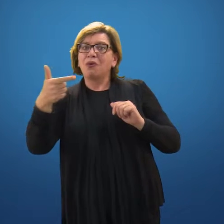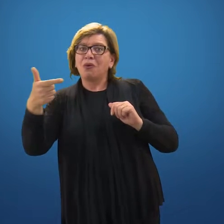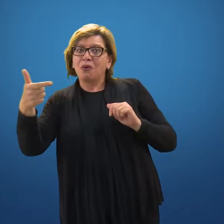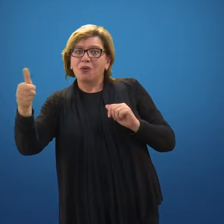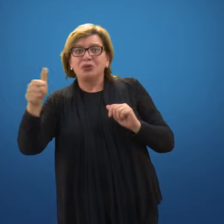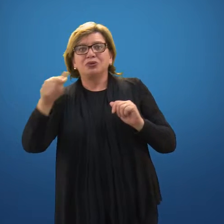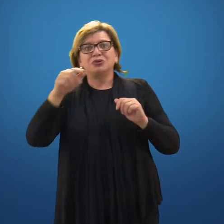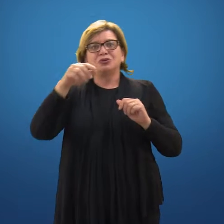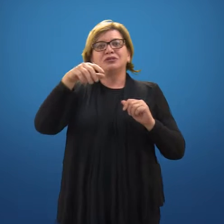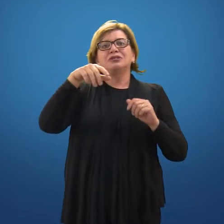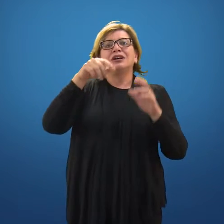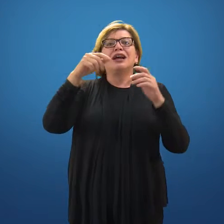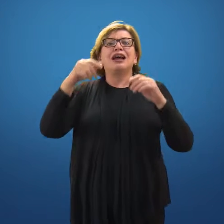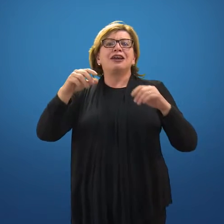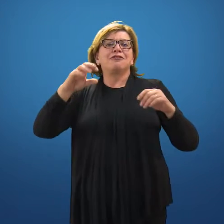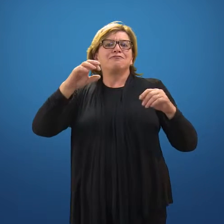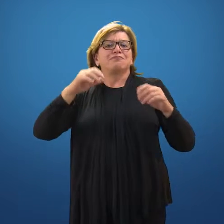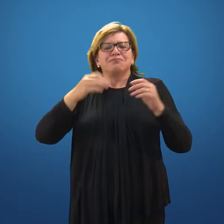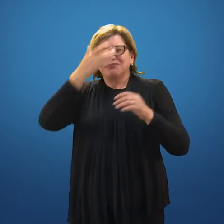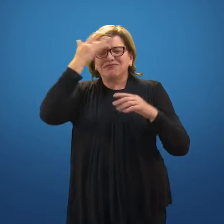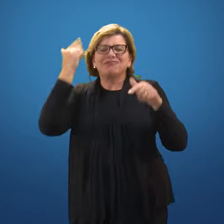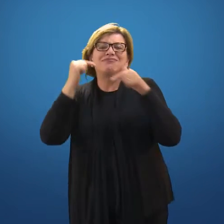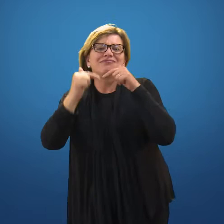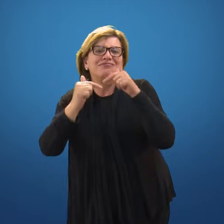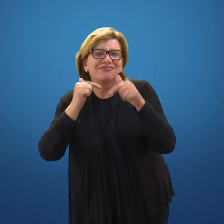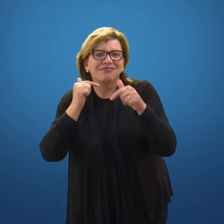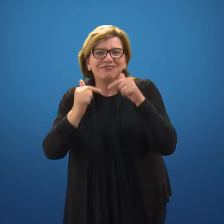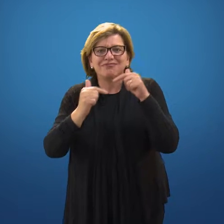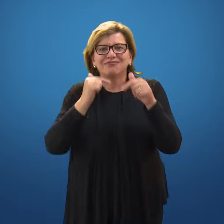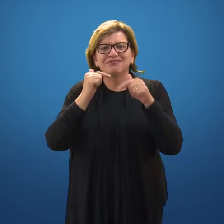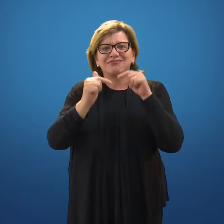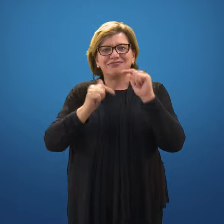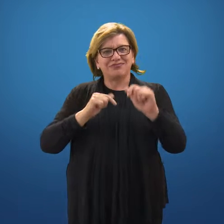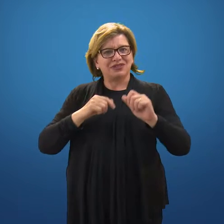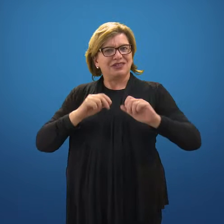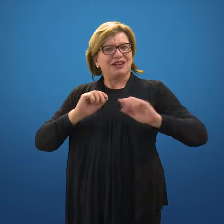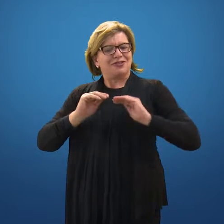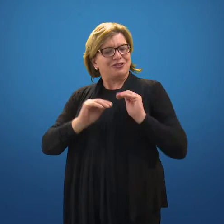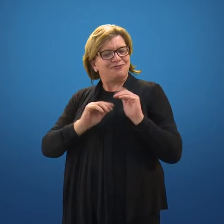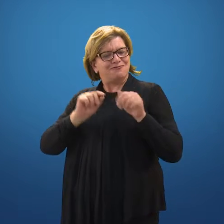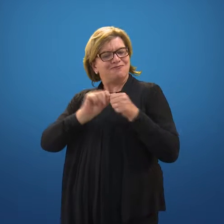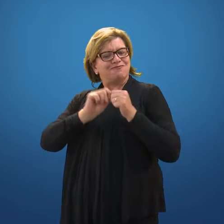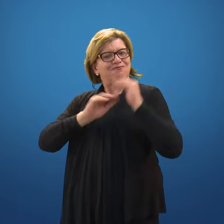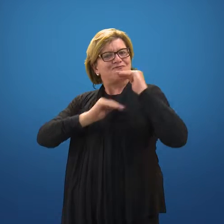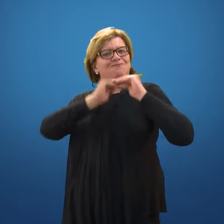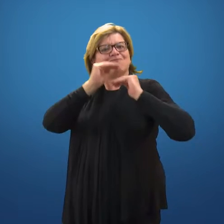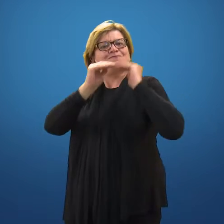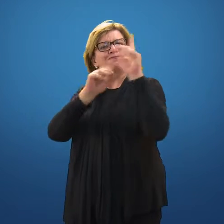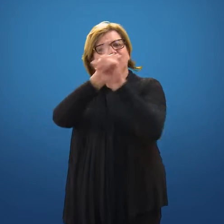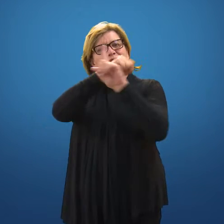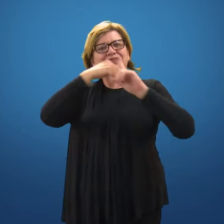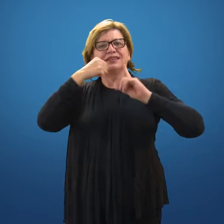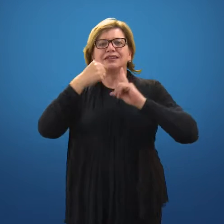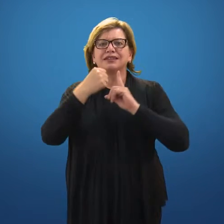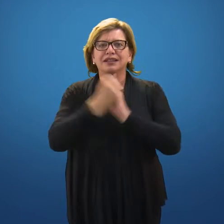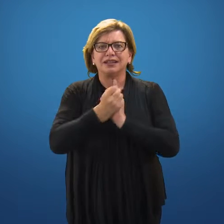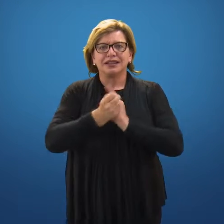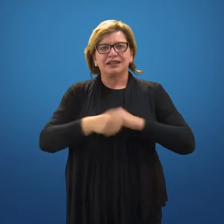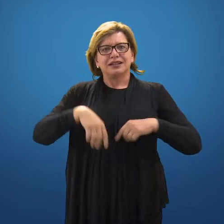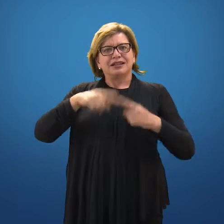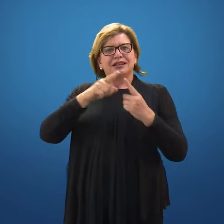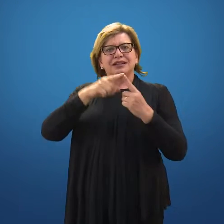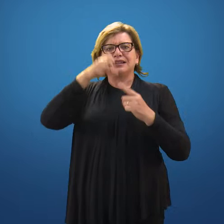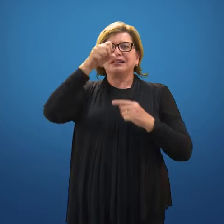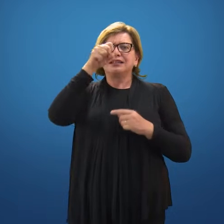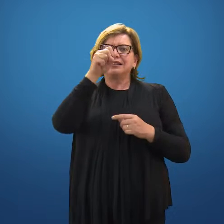os artesãos, os cientistas, os trabalhadores, que realmente promoviam o desenvolvimento da sociedade. Ele dizia